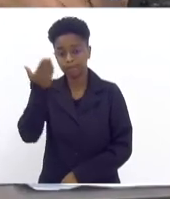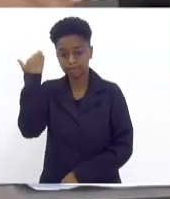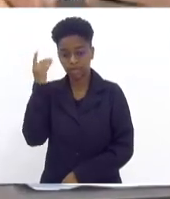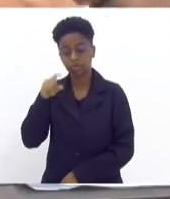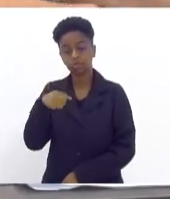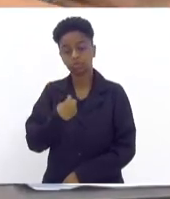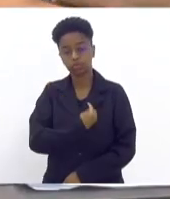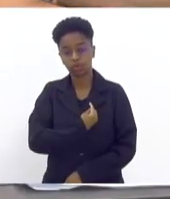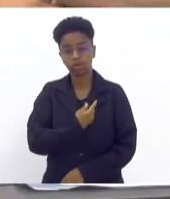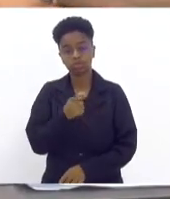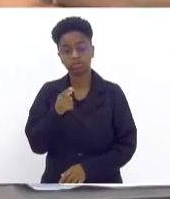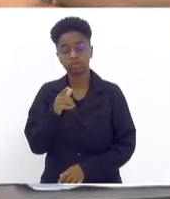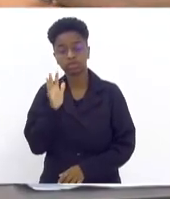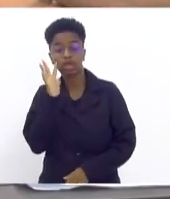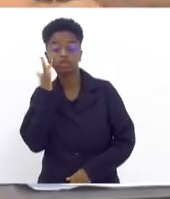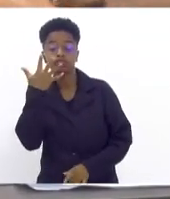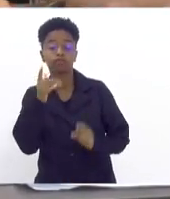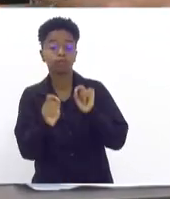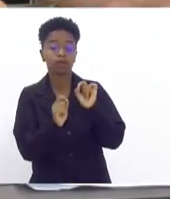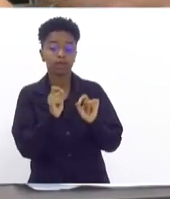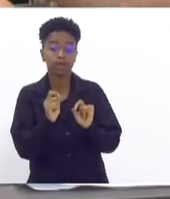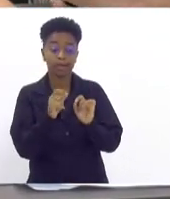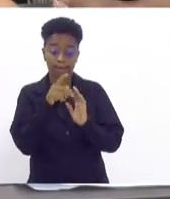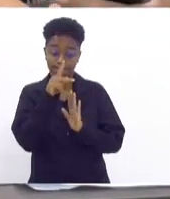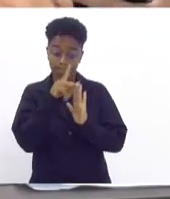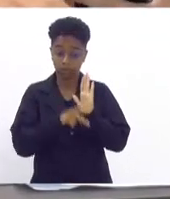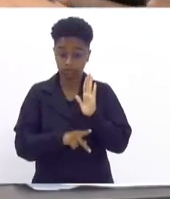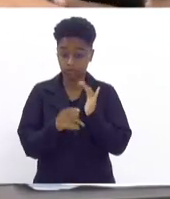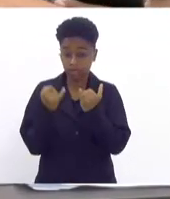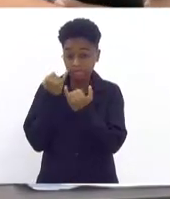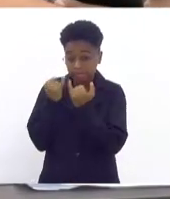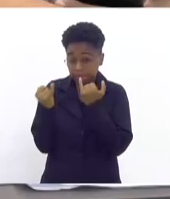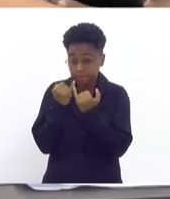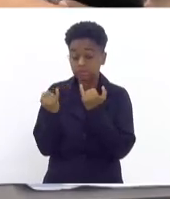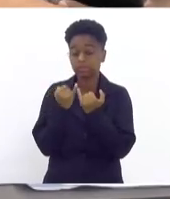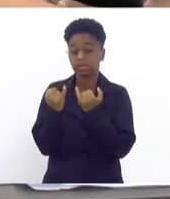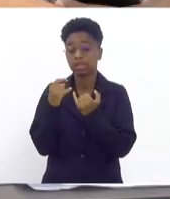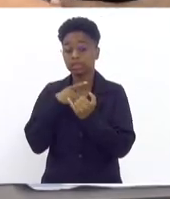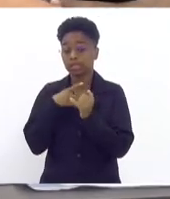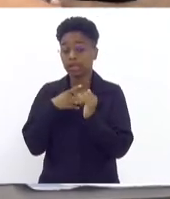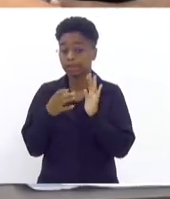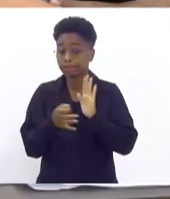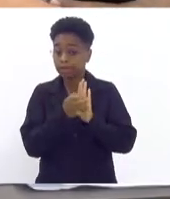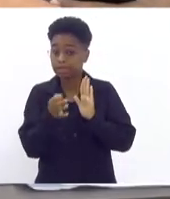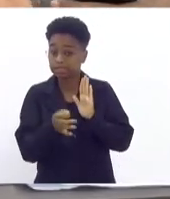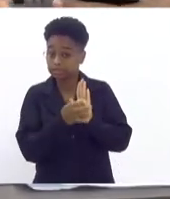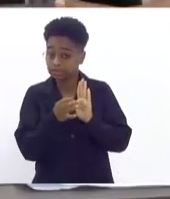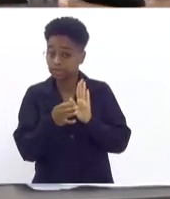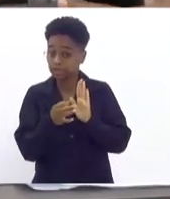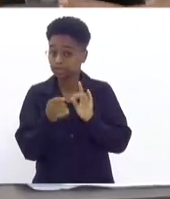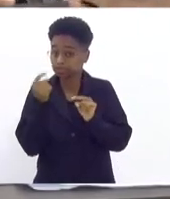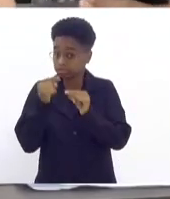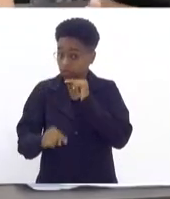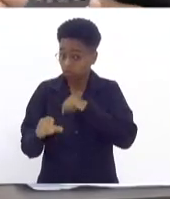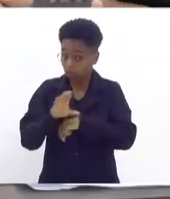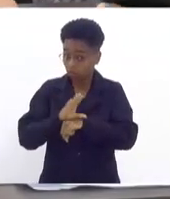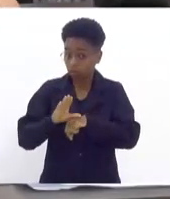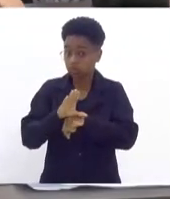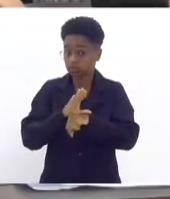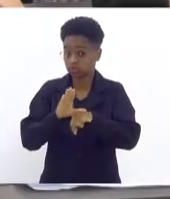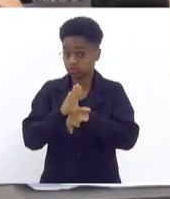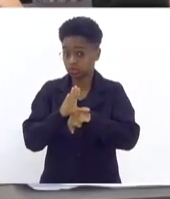que projetos idênticos que receberam parecer pela inconstitucionalidade, pelo Tribunal de Justiça, são